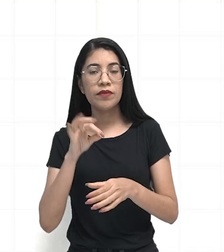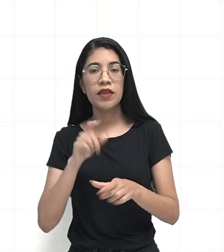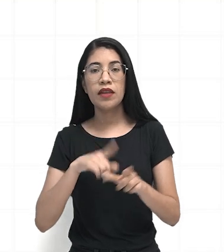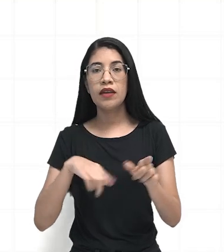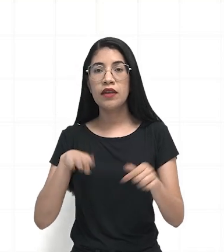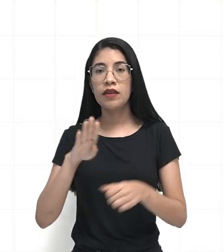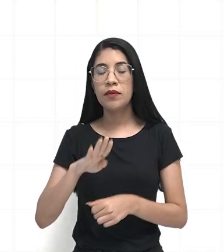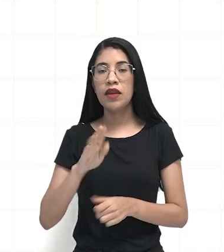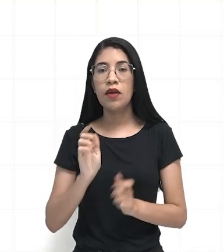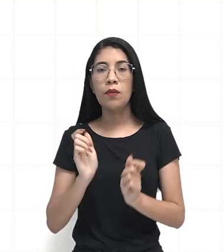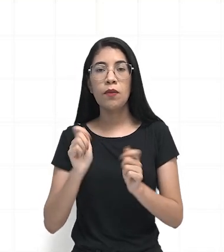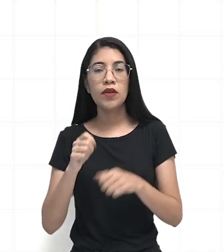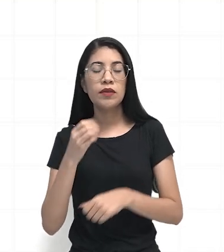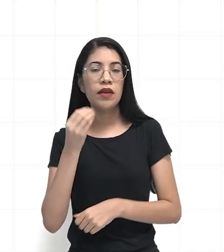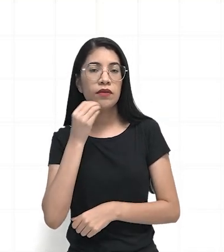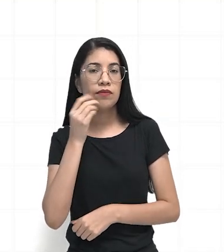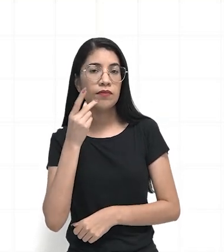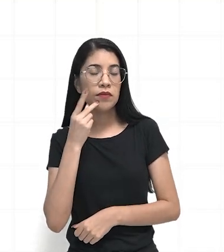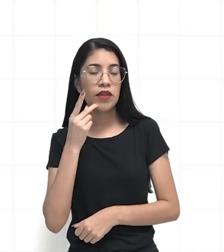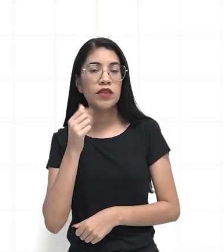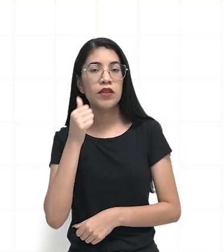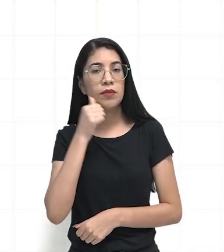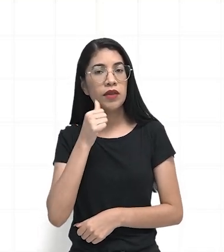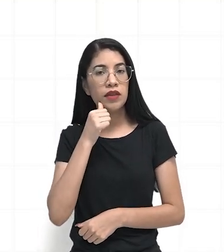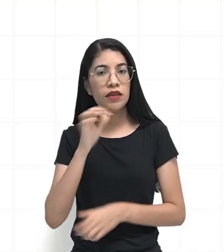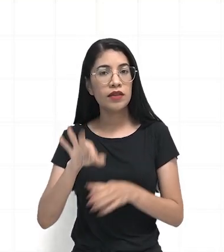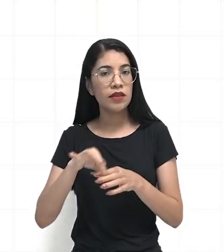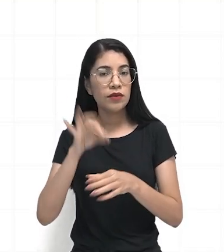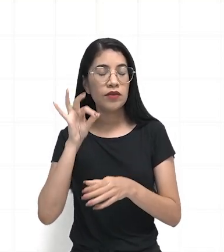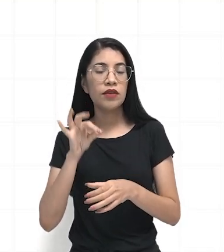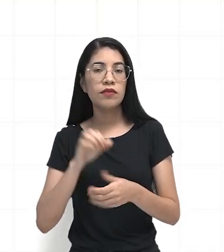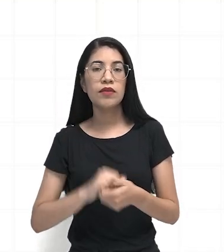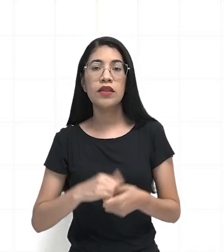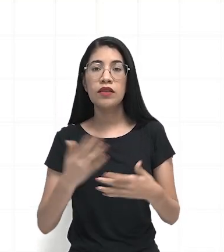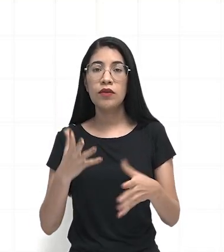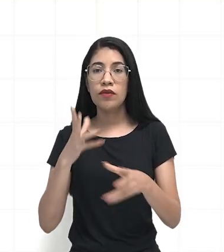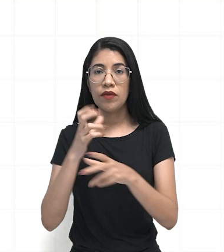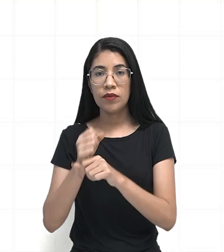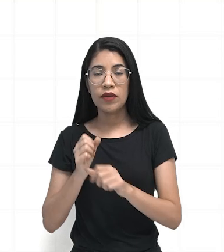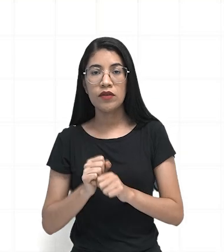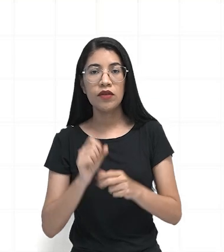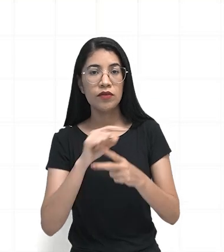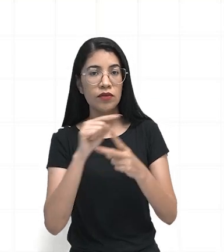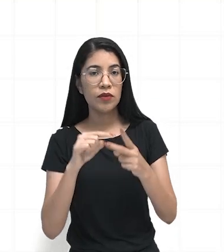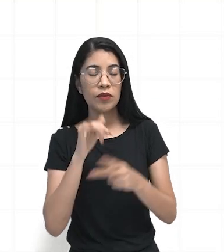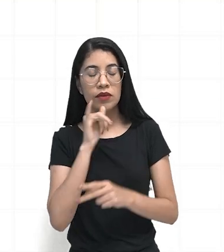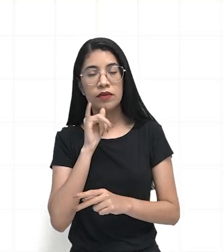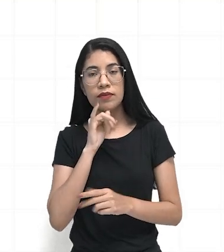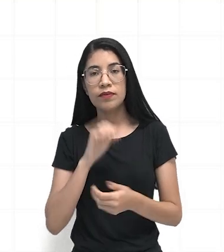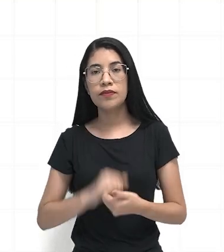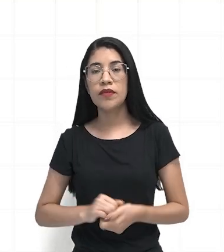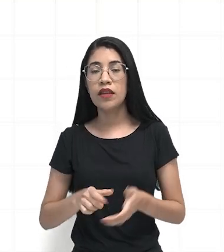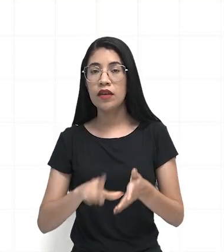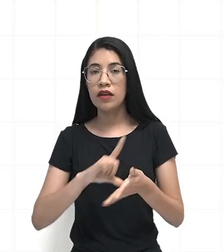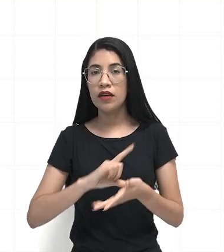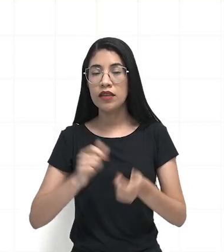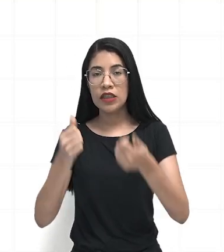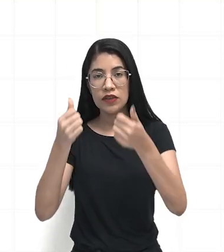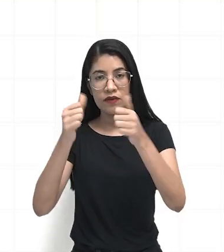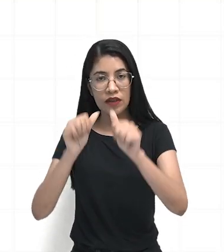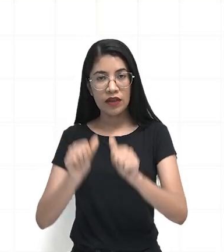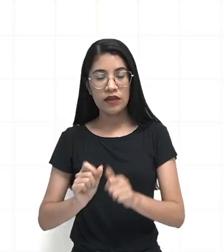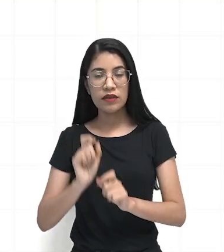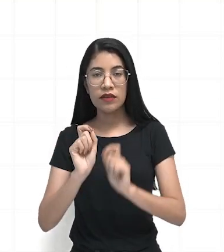qual a probabilidade de ser menina? Vamos lá, então, resolver cada um desses casos. Primeiro, vamos analisar